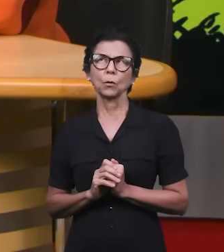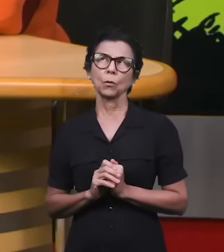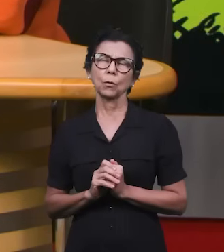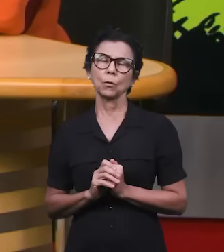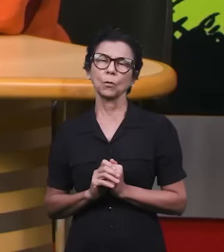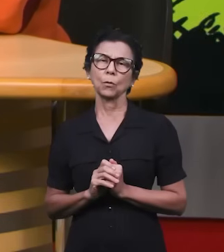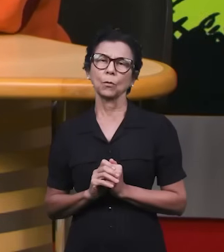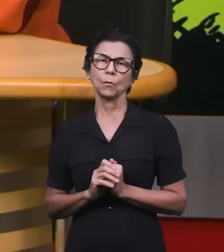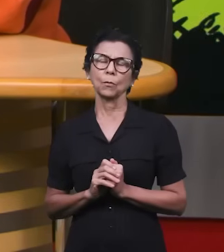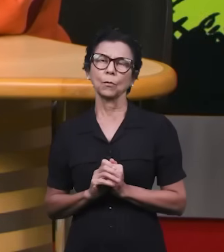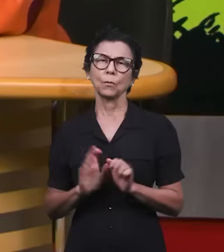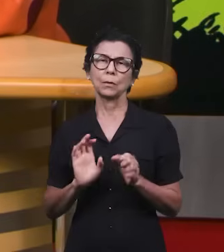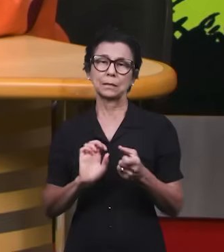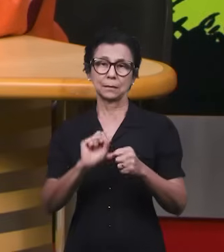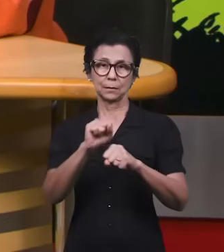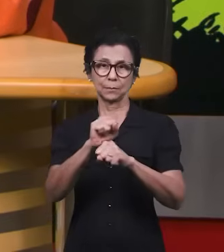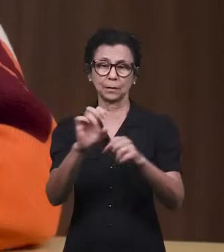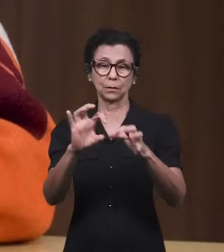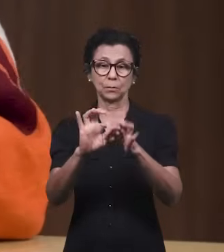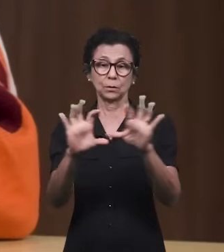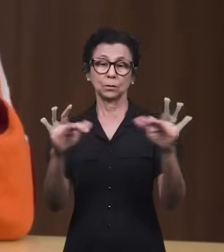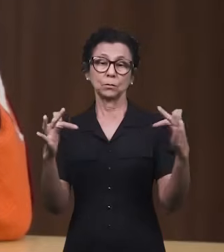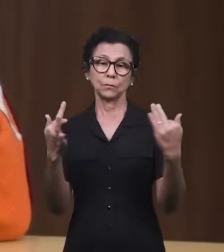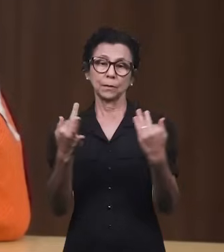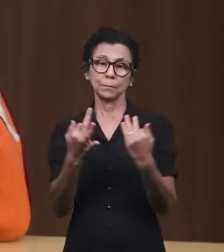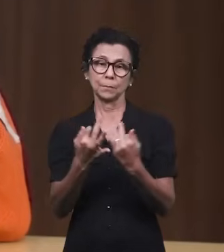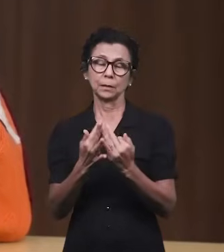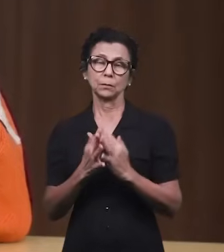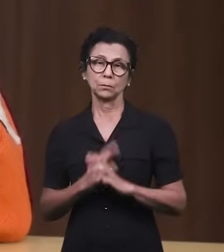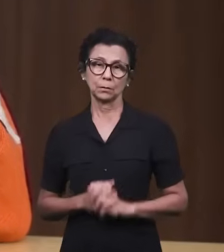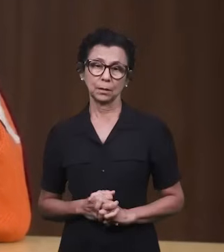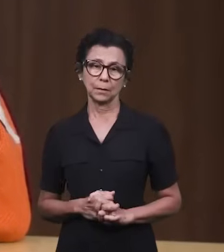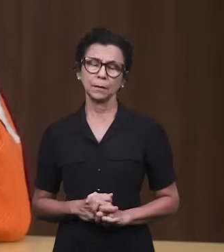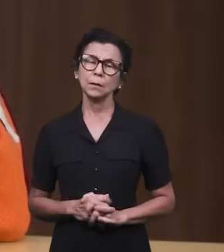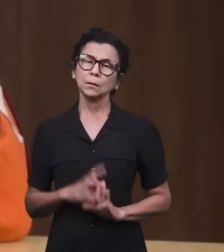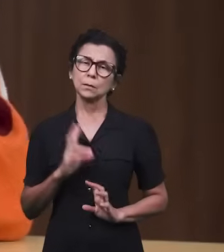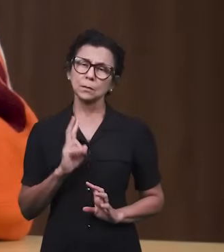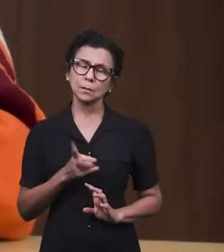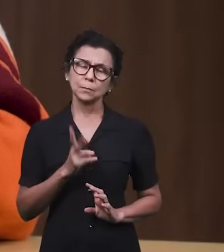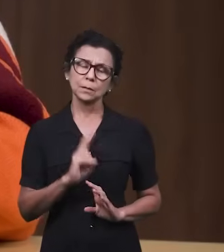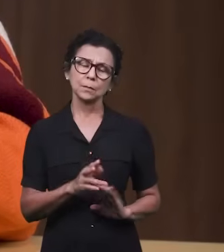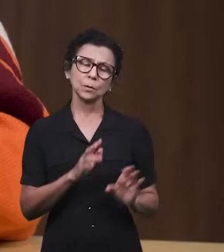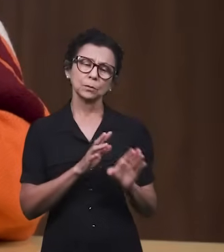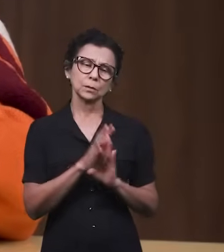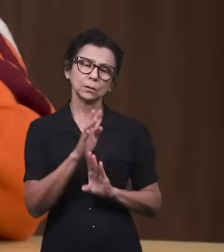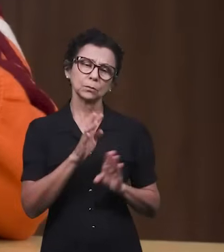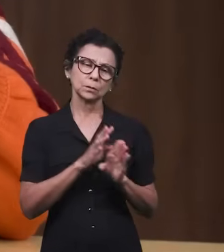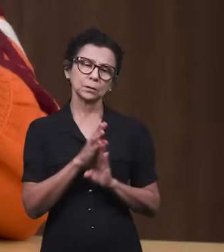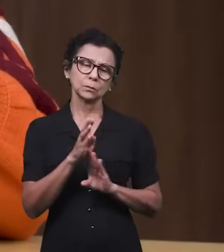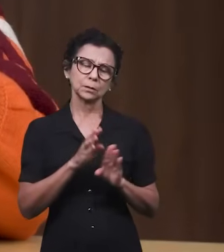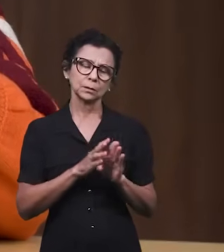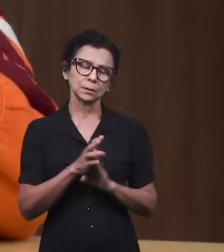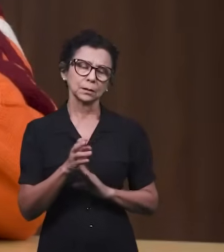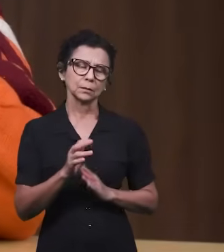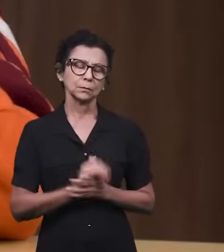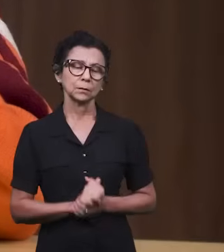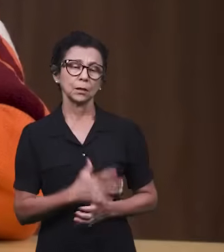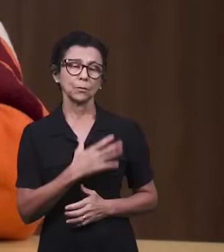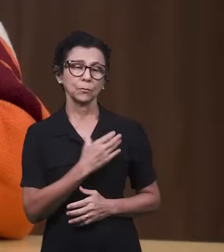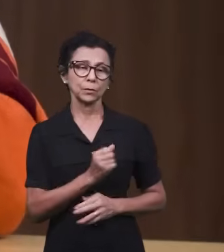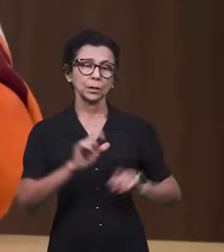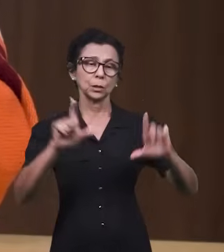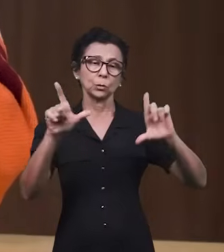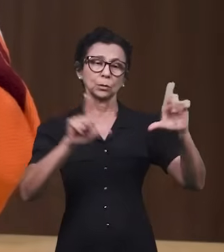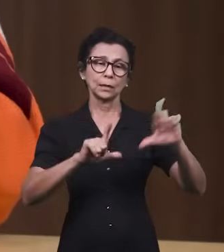voltado para os pais orientarem as crianças a não ficar muito tempo na tela. Mas esse ano, em janeiro, o Senhor orientou que nós